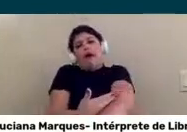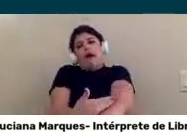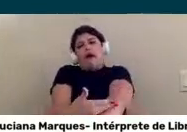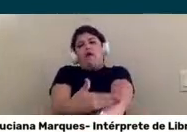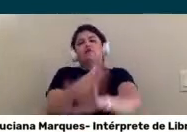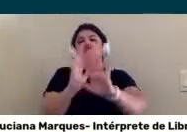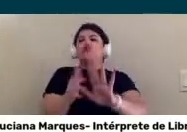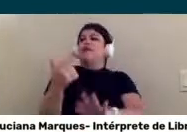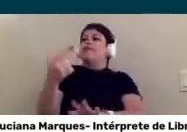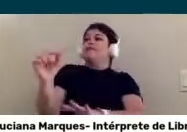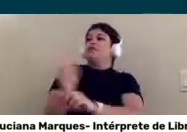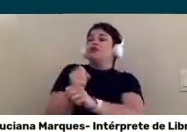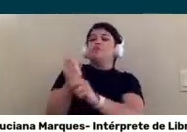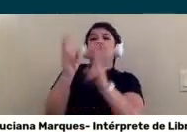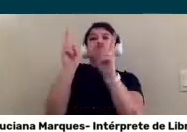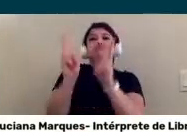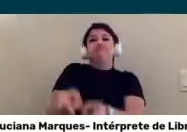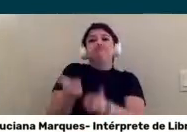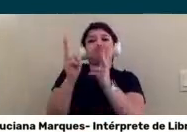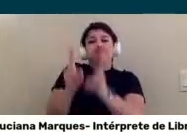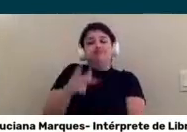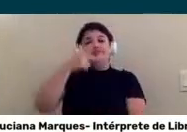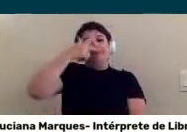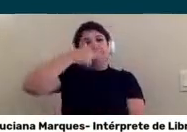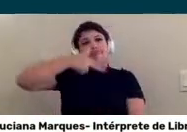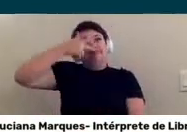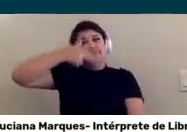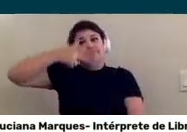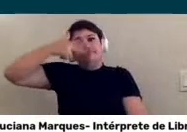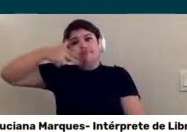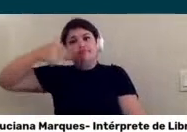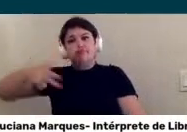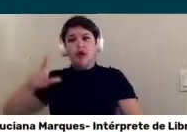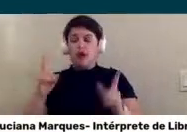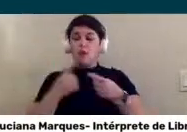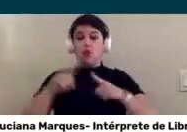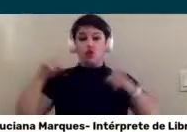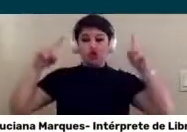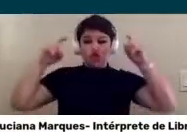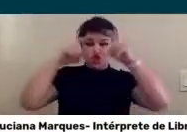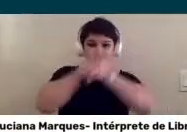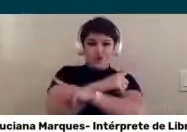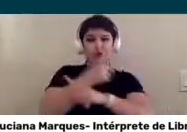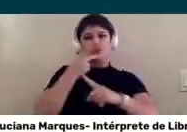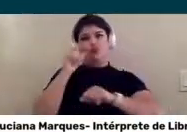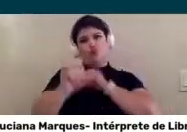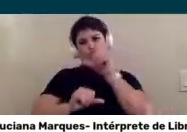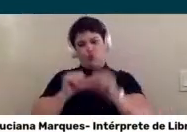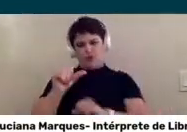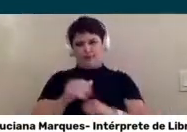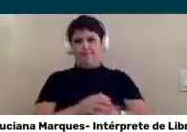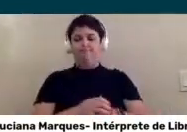anos as pessoas estão fazendo as coisas daquele jeito, então é muito difícil mudar, né?